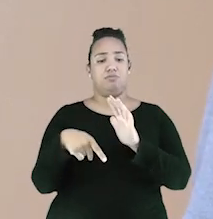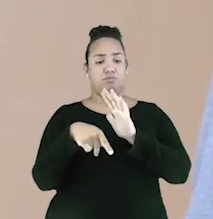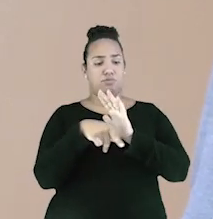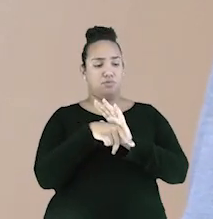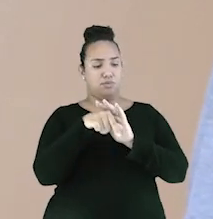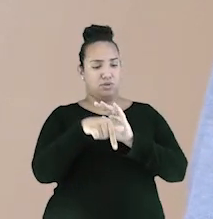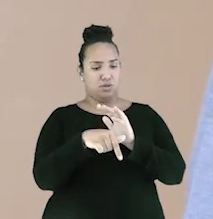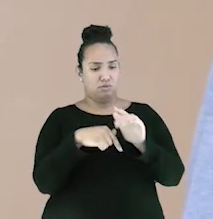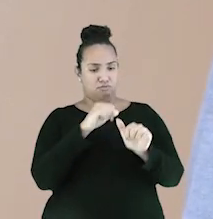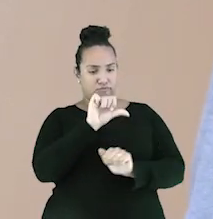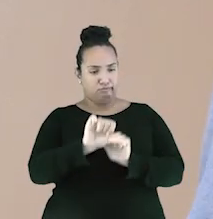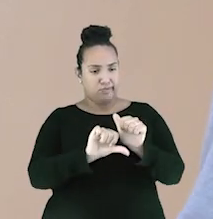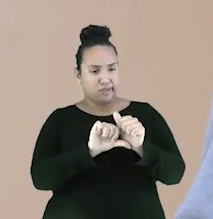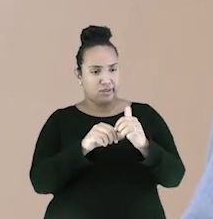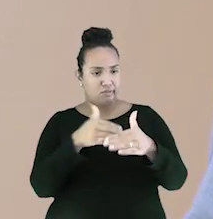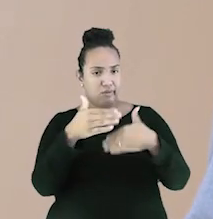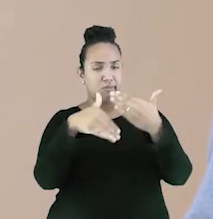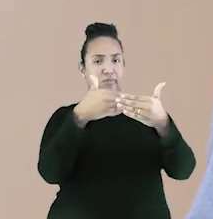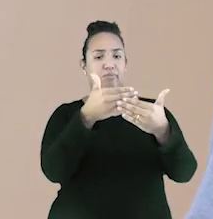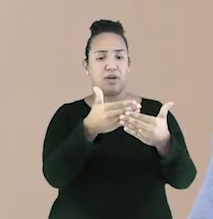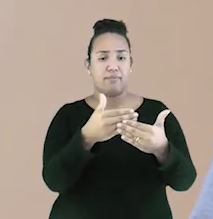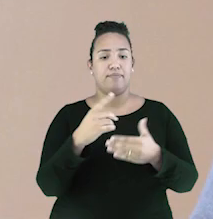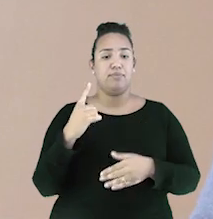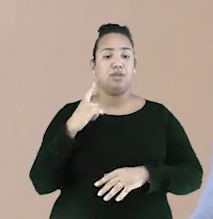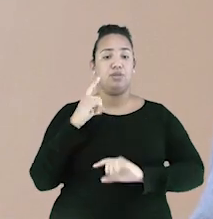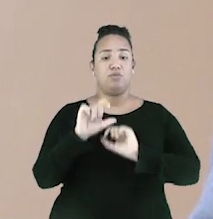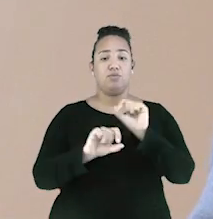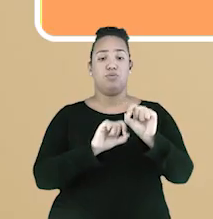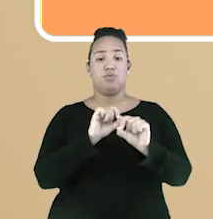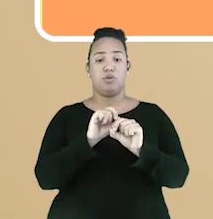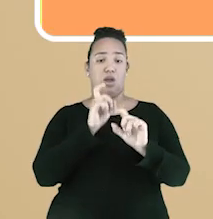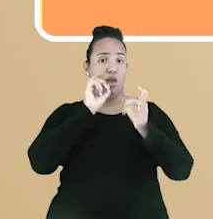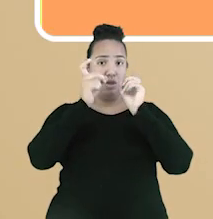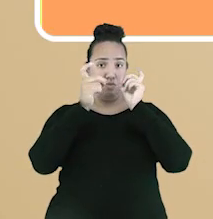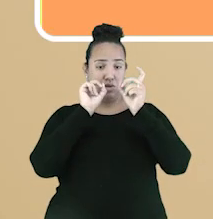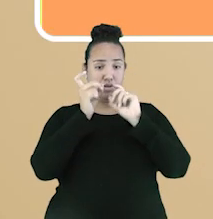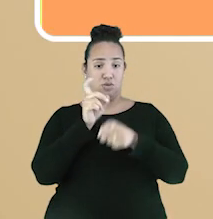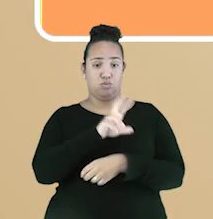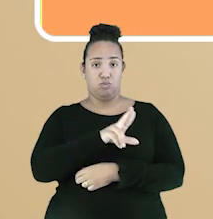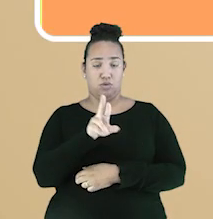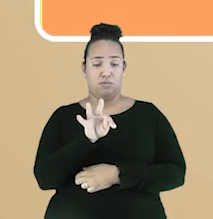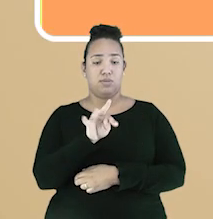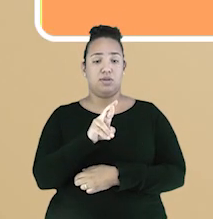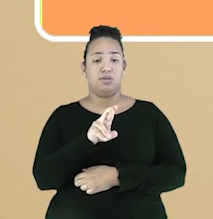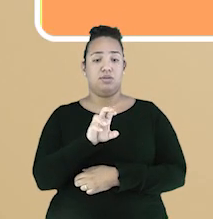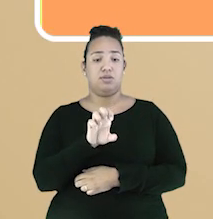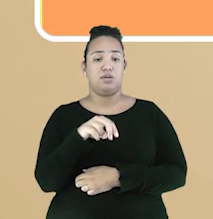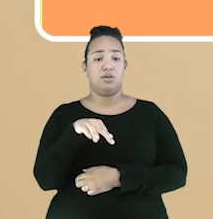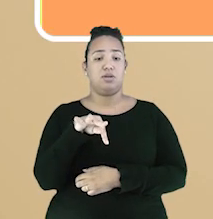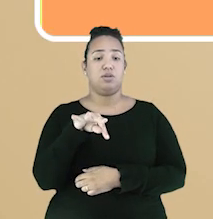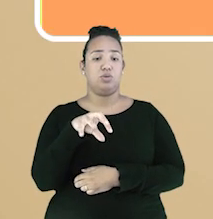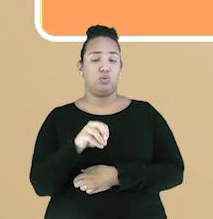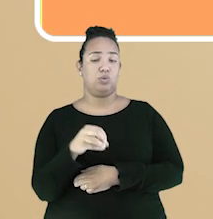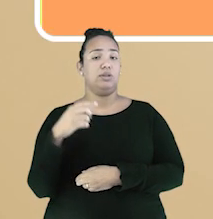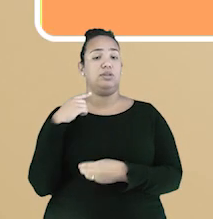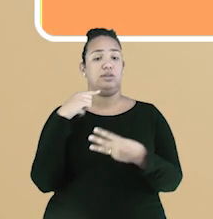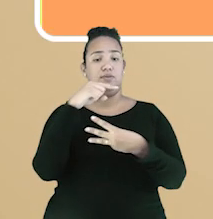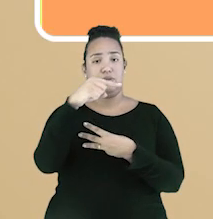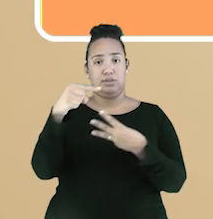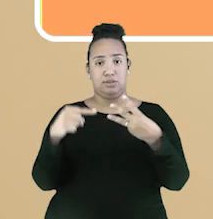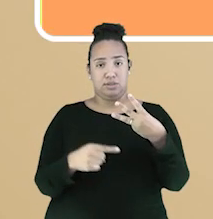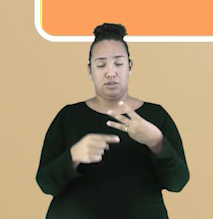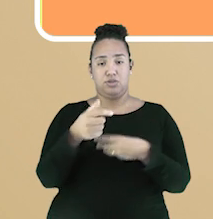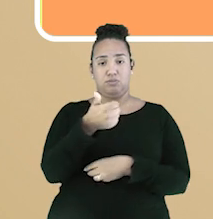avanço do protestantismo deu-se por meio do Concílio de Trento. O Concílio de Trento foi realizado em 3 ciclos,